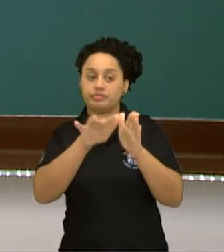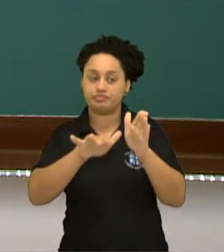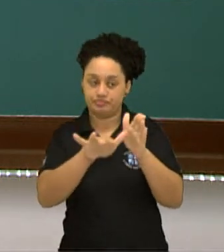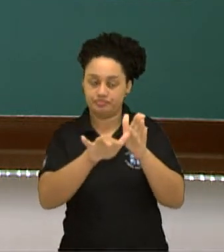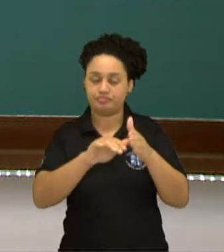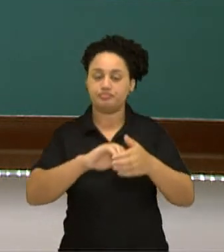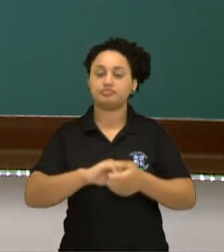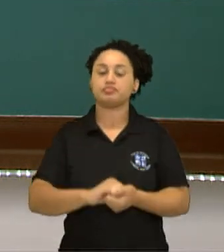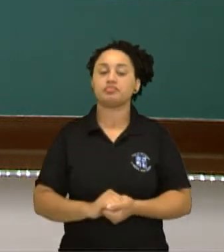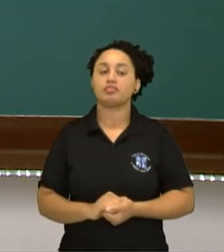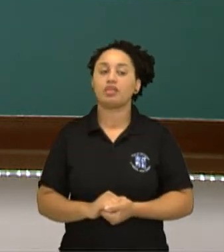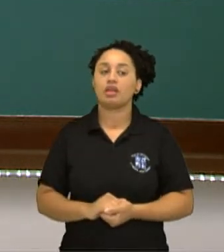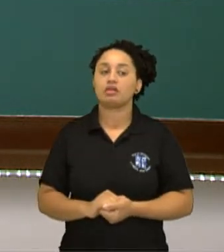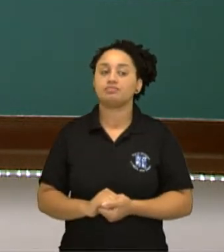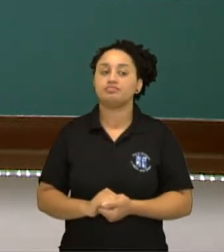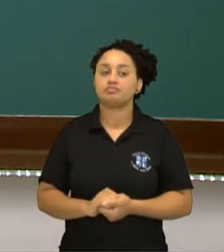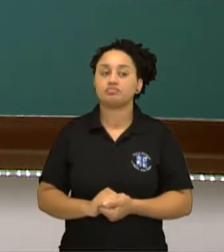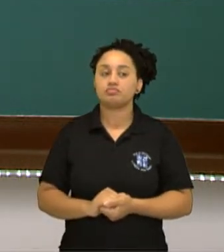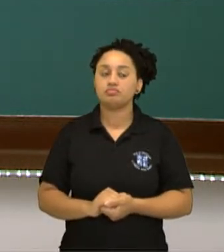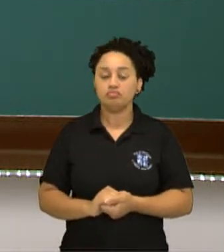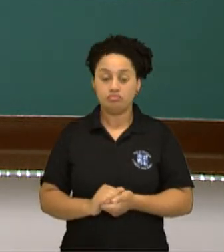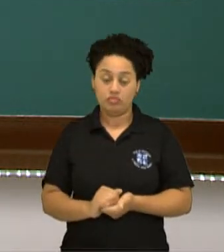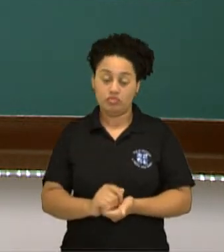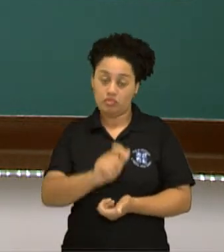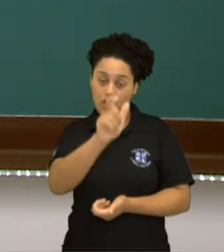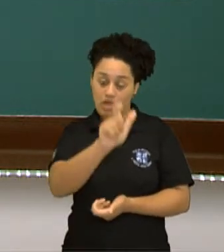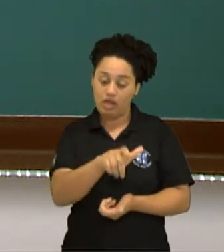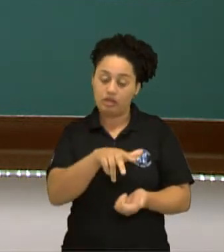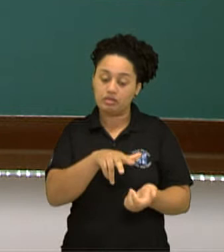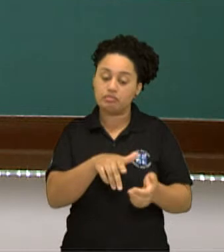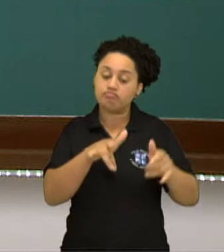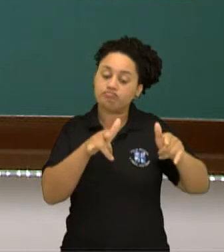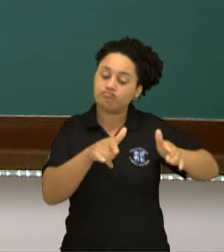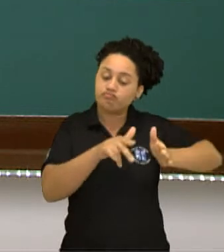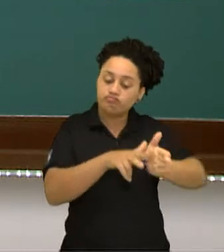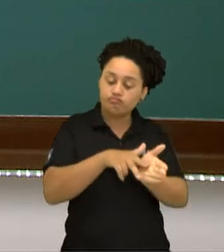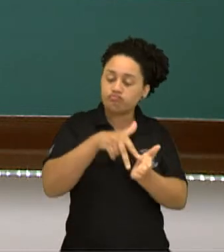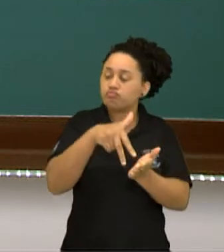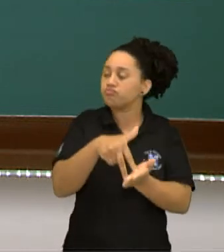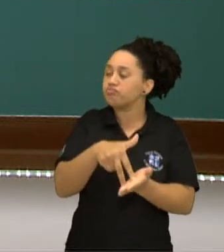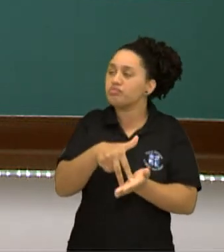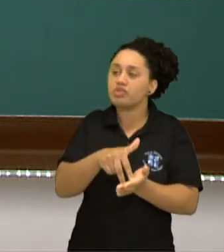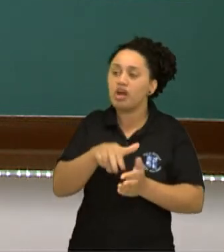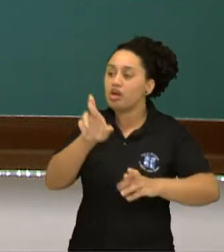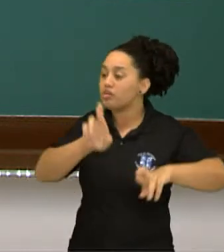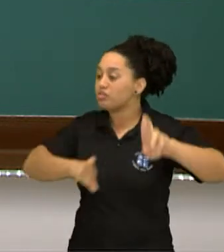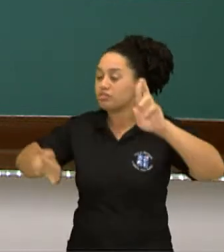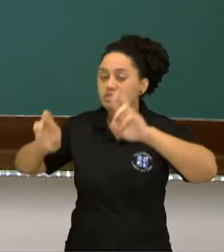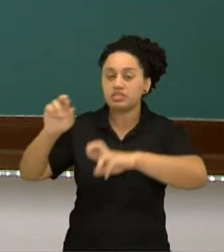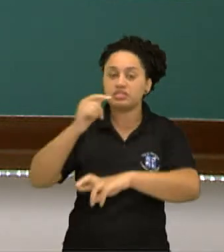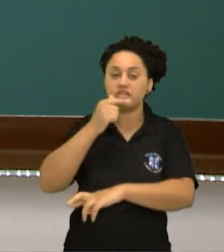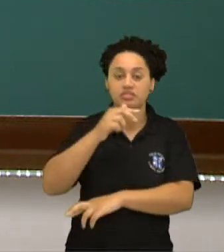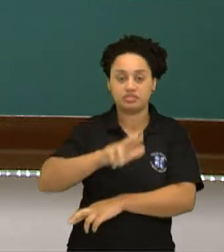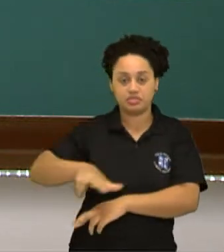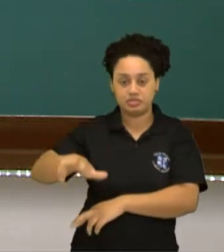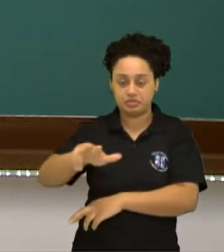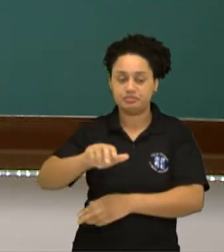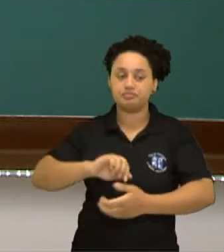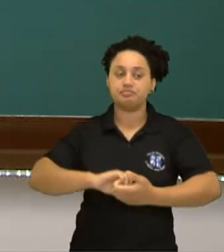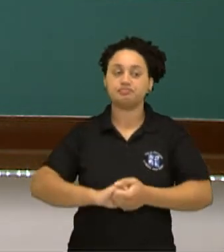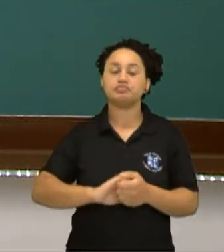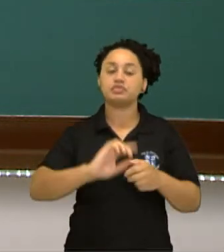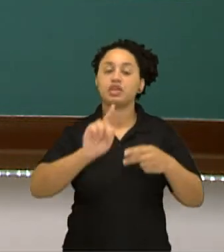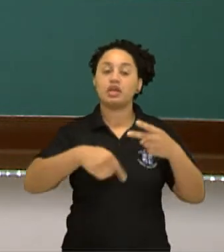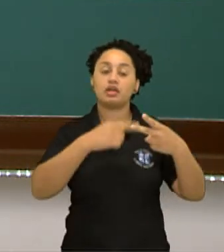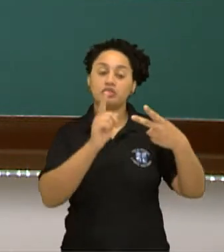aqui pela sequência correta. Ele se levanta de sua cama e observa seus irmãos. Depois,